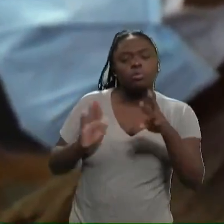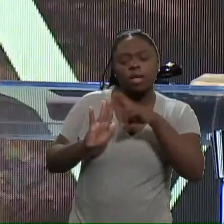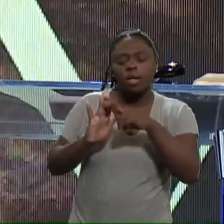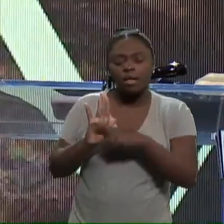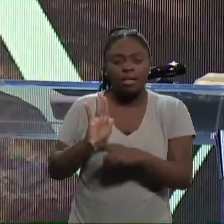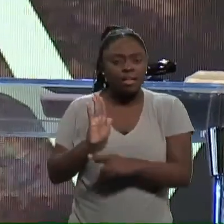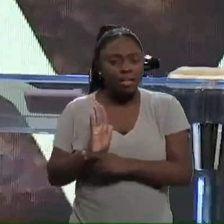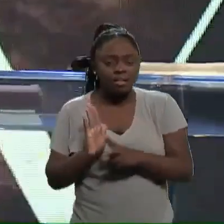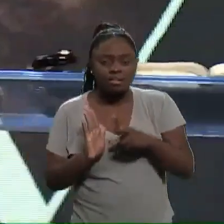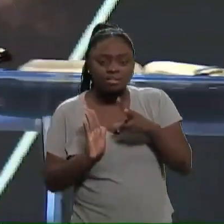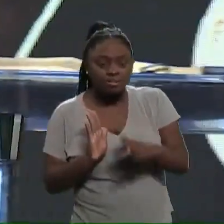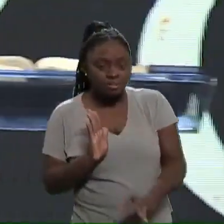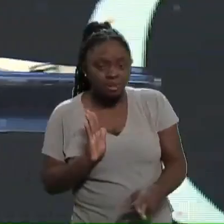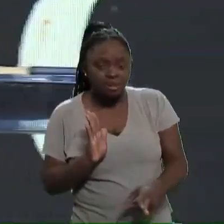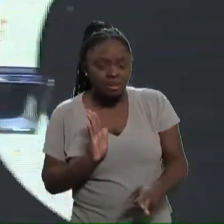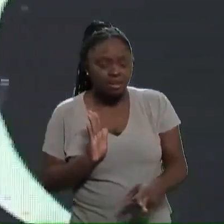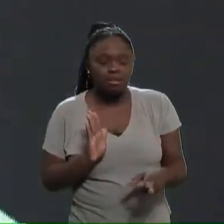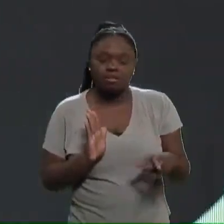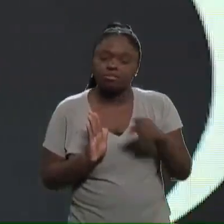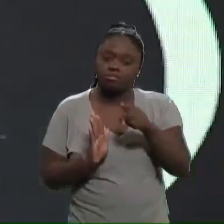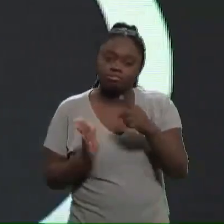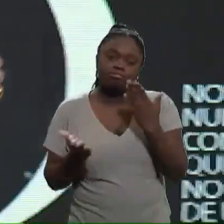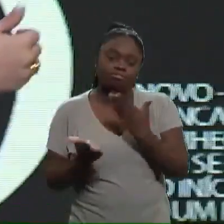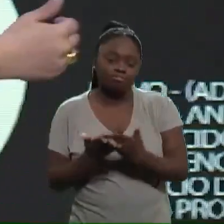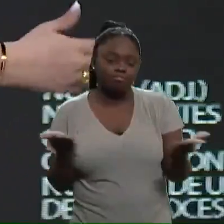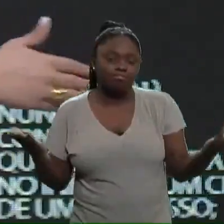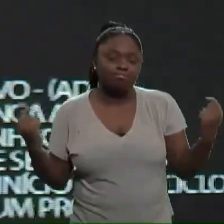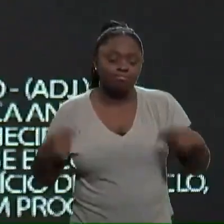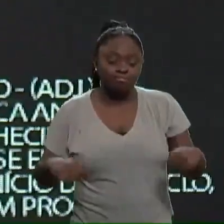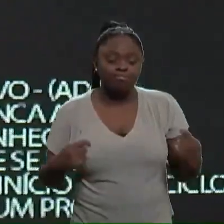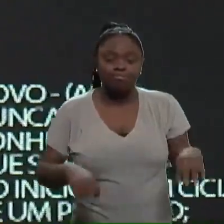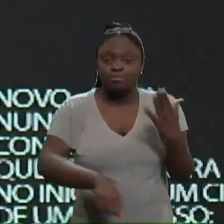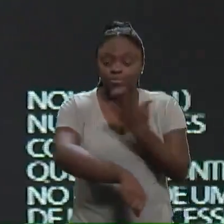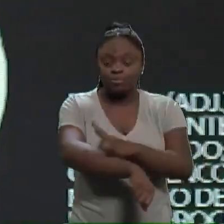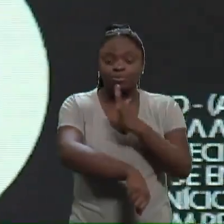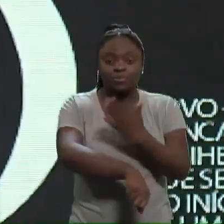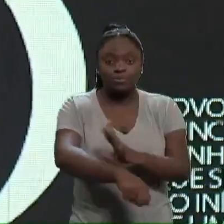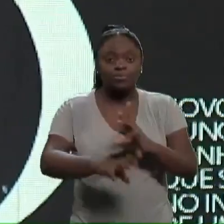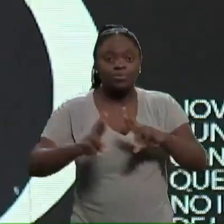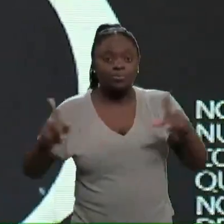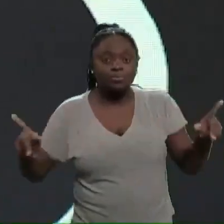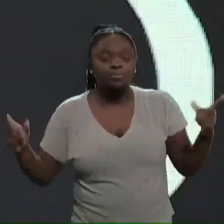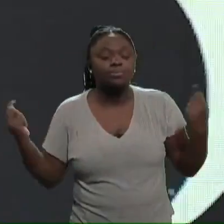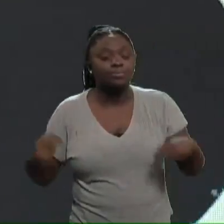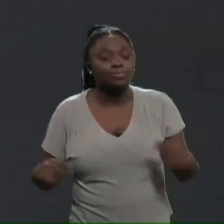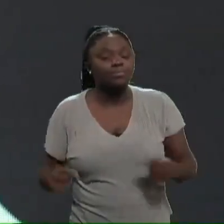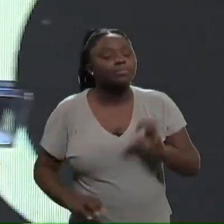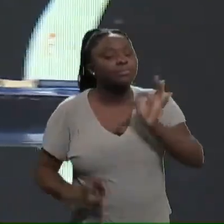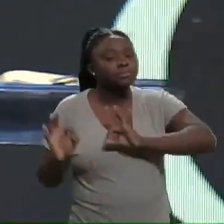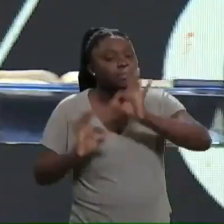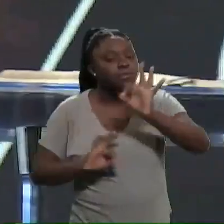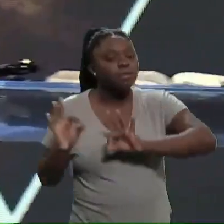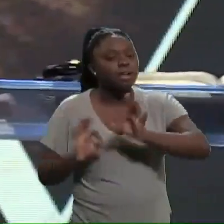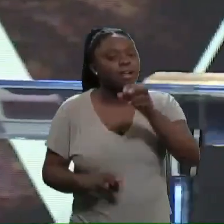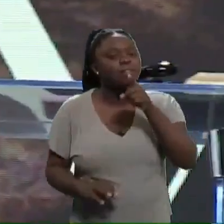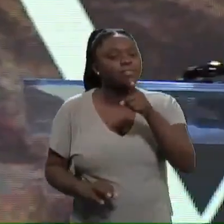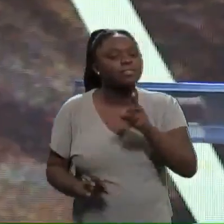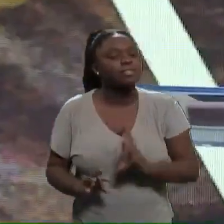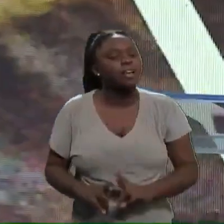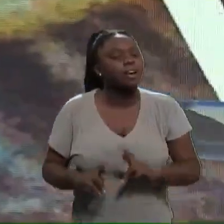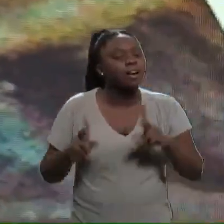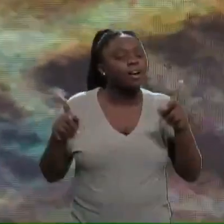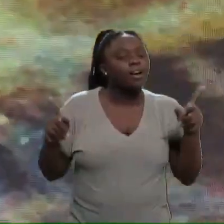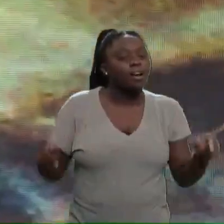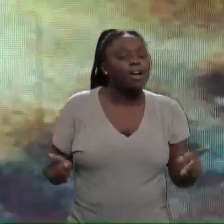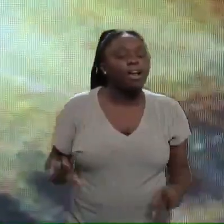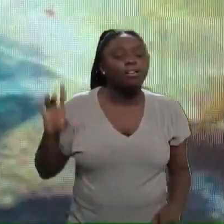jogo, você vai perder. Eu preciso te dar um treinamento diferenciado. Eu preciso te preparar de forma diferente.